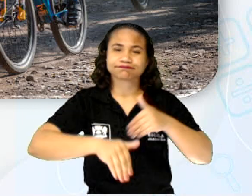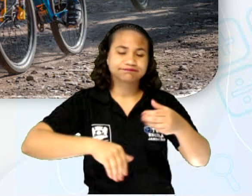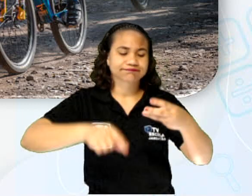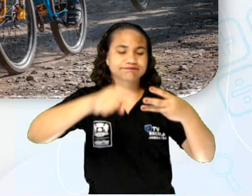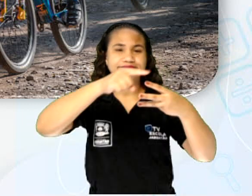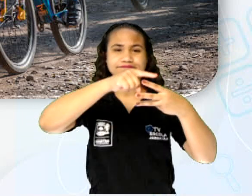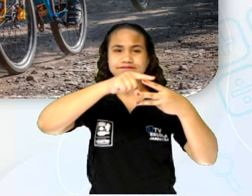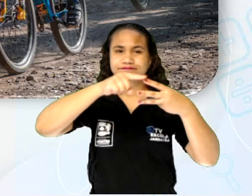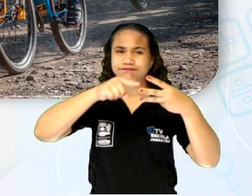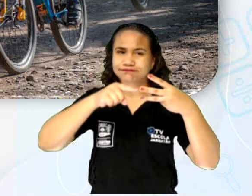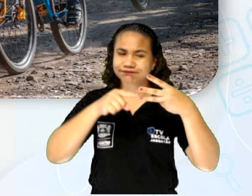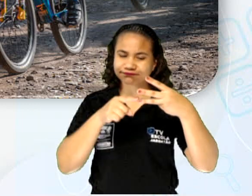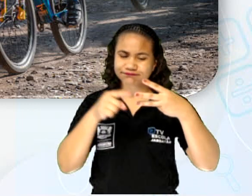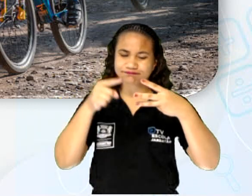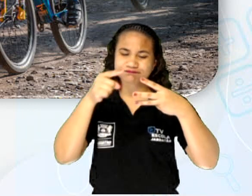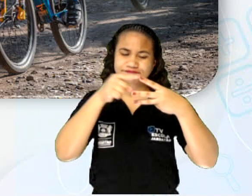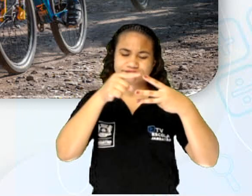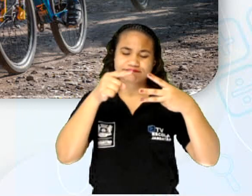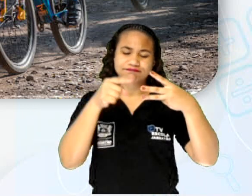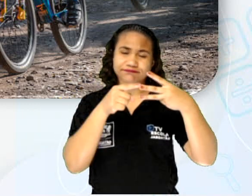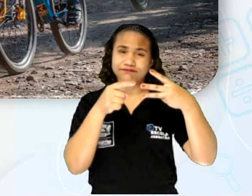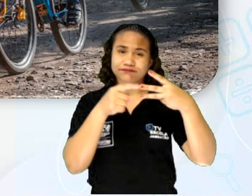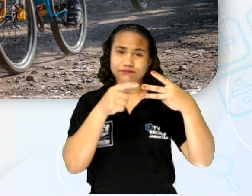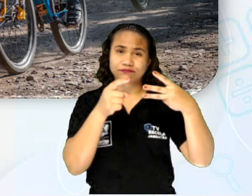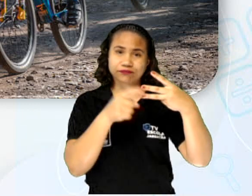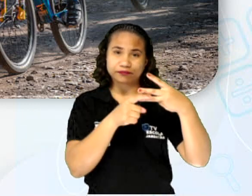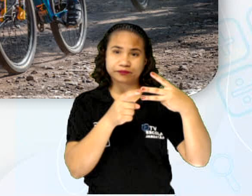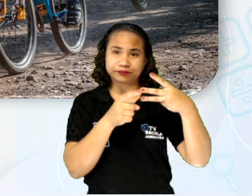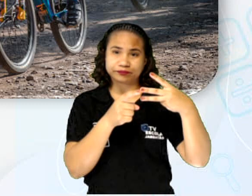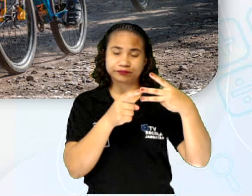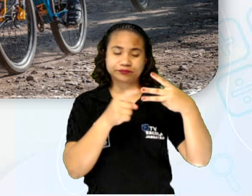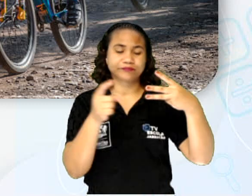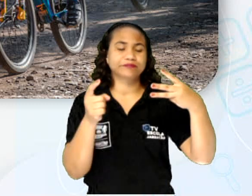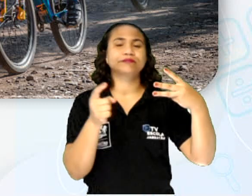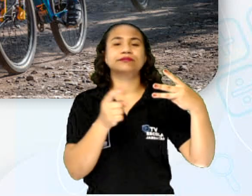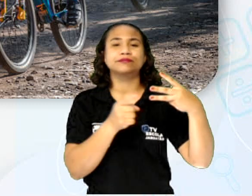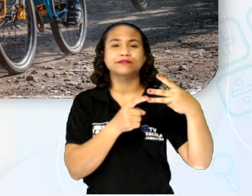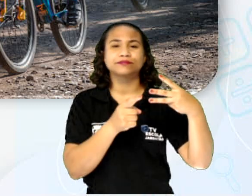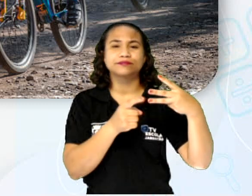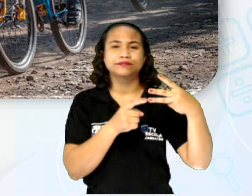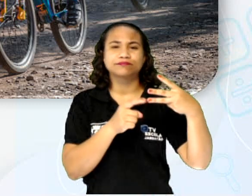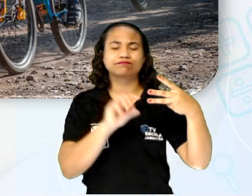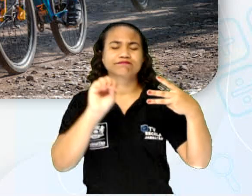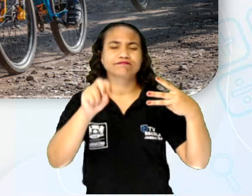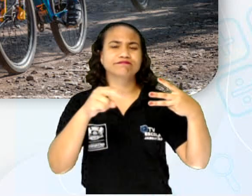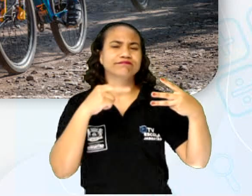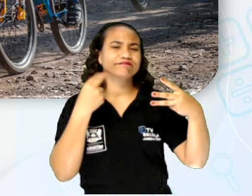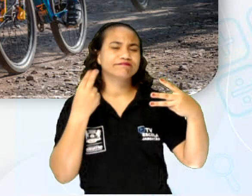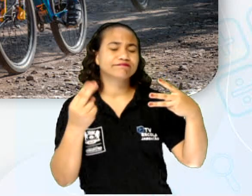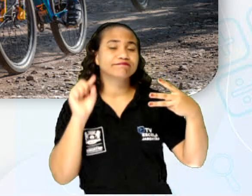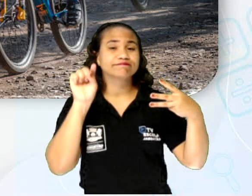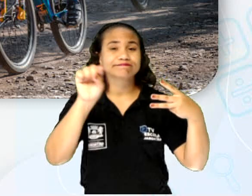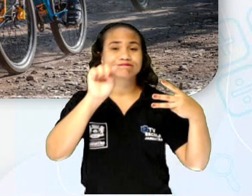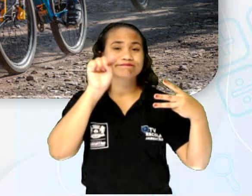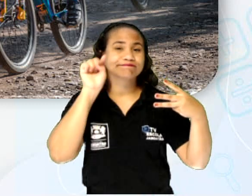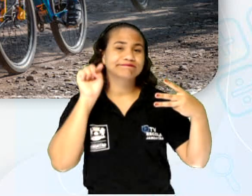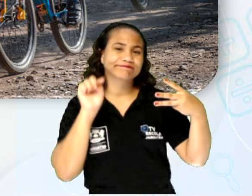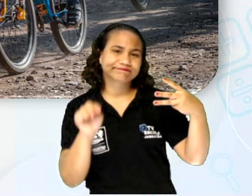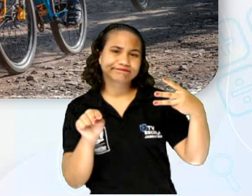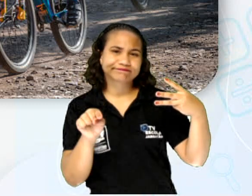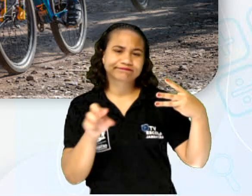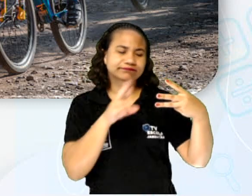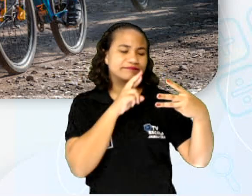swim. José e João are not swim. Ou José e João aren't